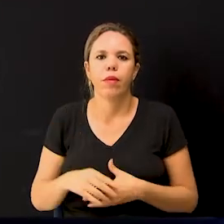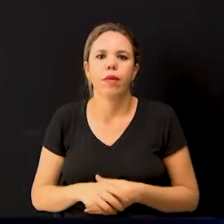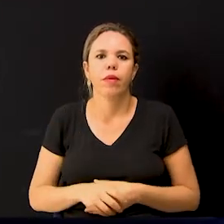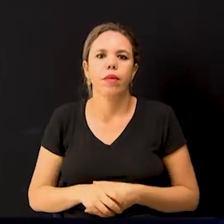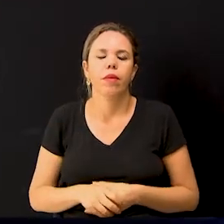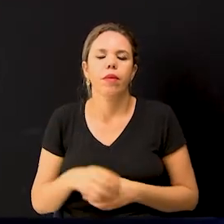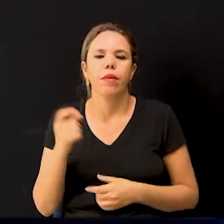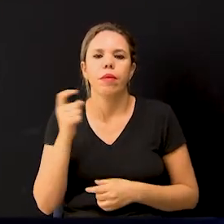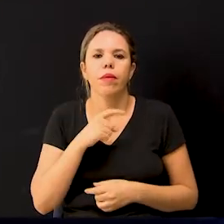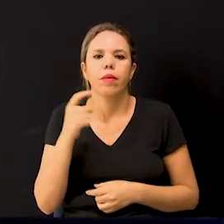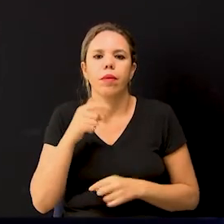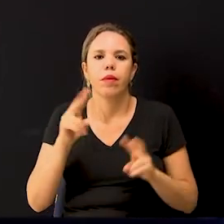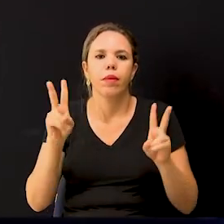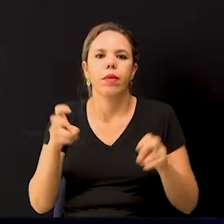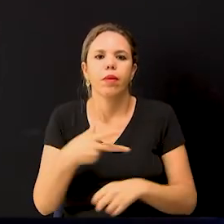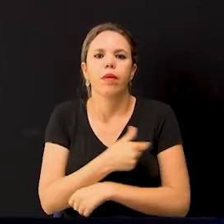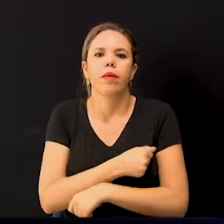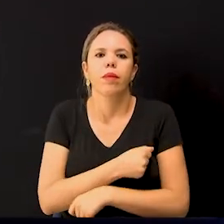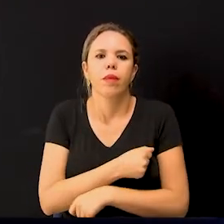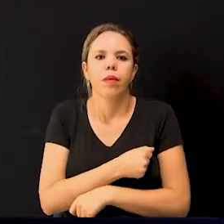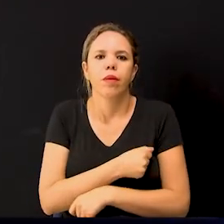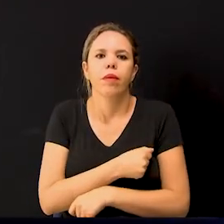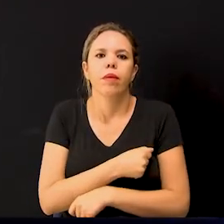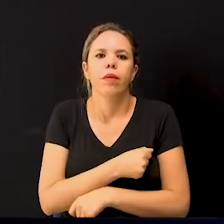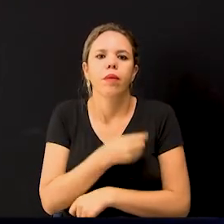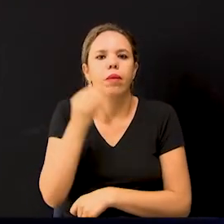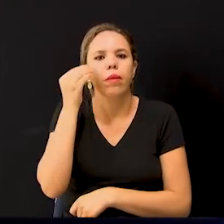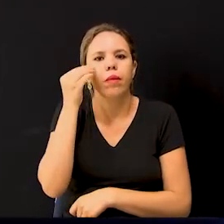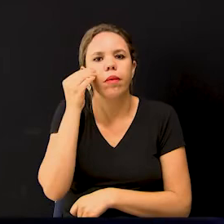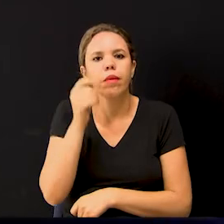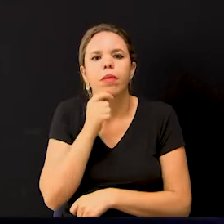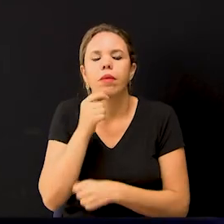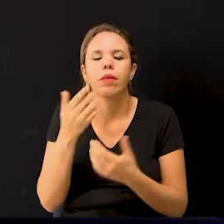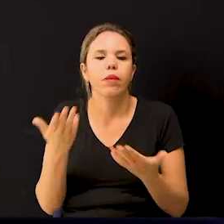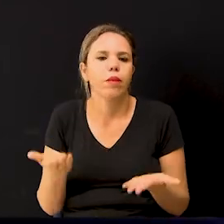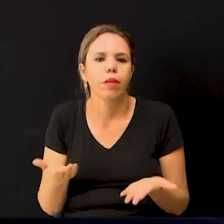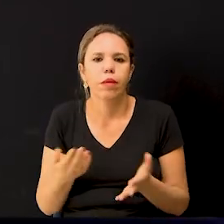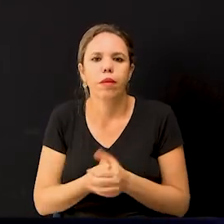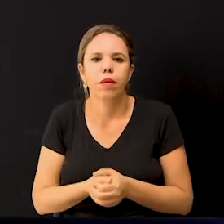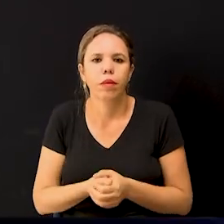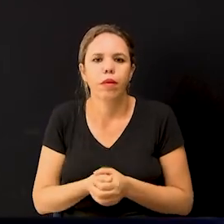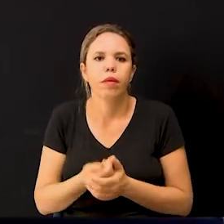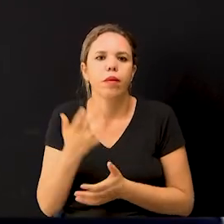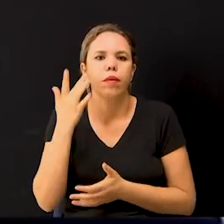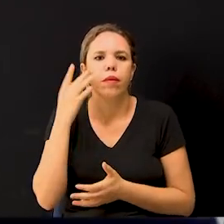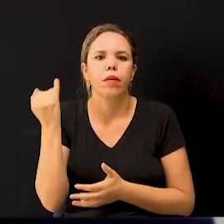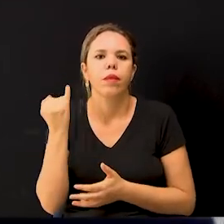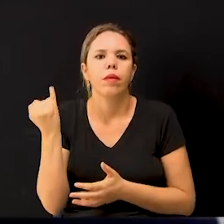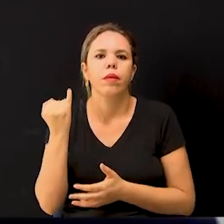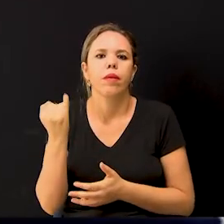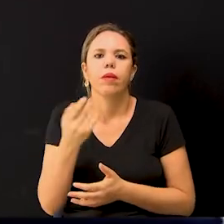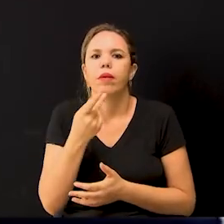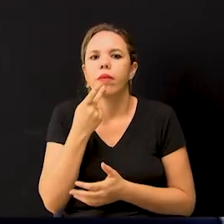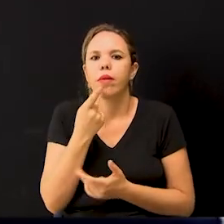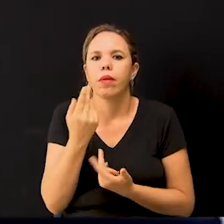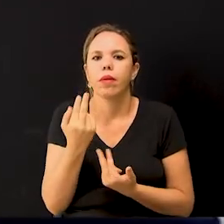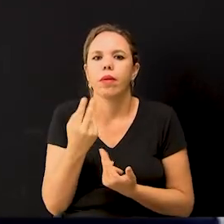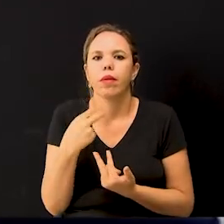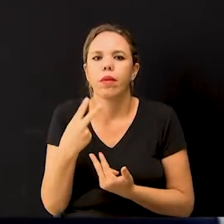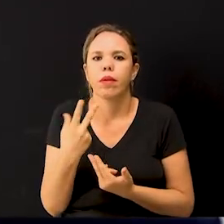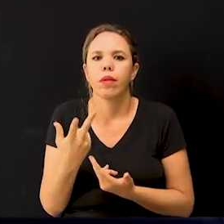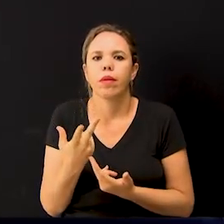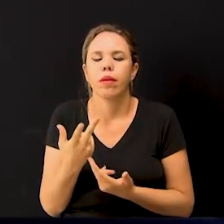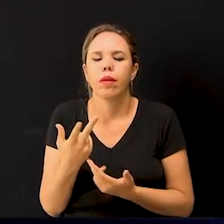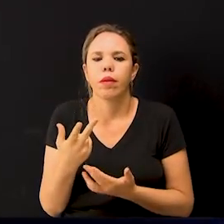o povo brasileiro, né? Mentiras sobre a vacina, falando que a vacina é experimental, Então, eu acho muito importante falas como